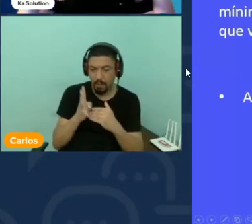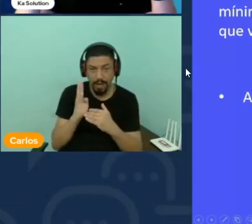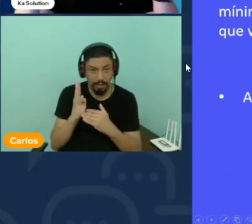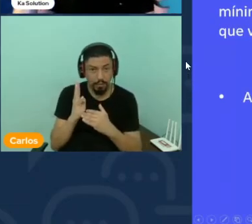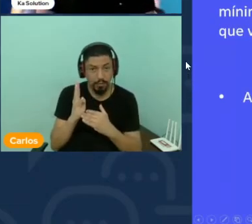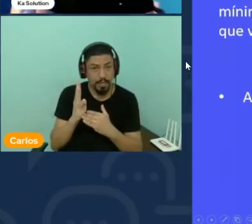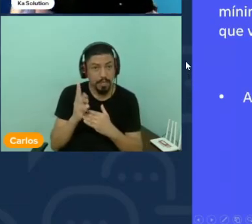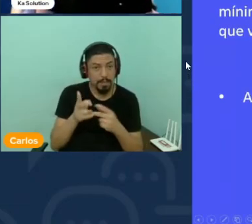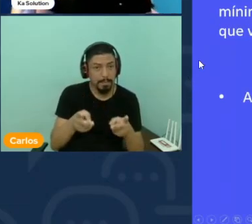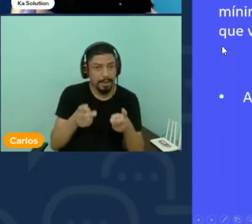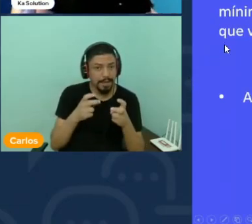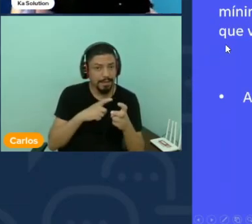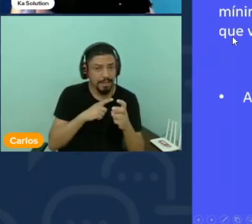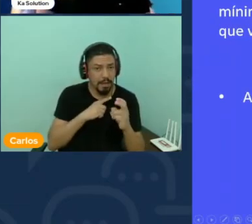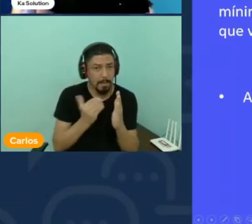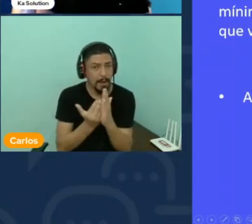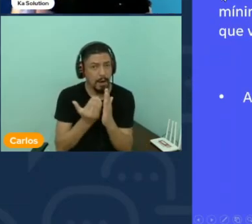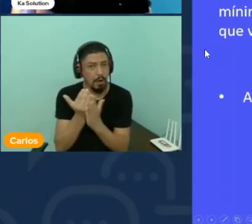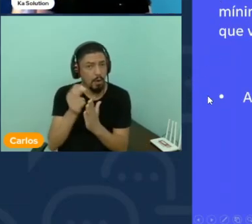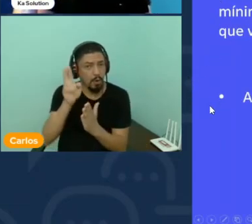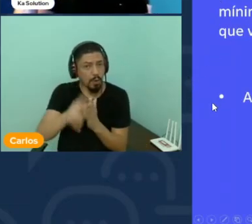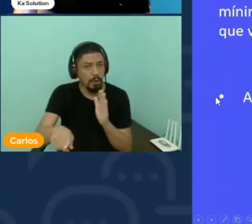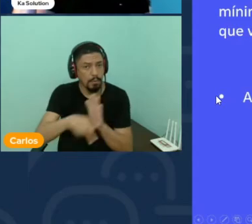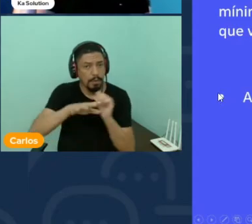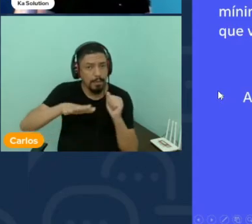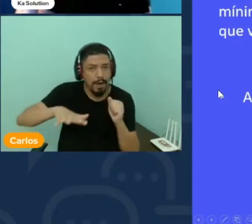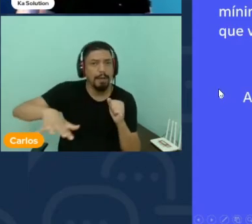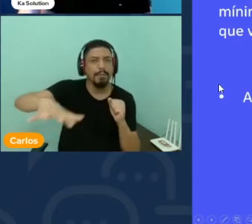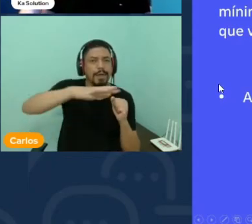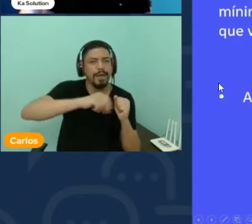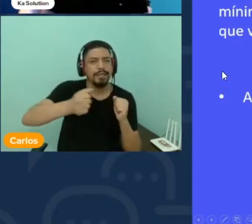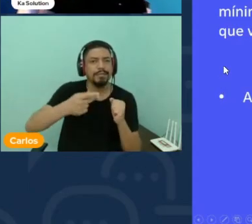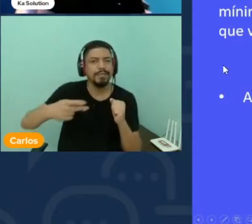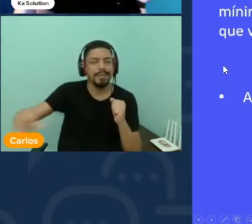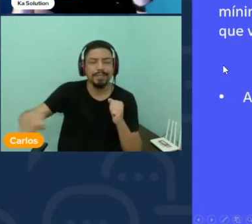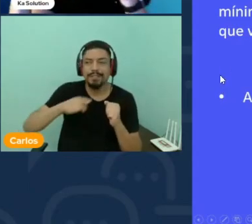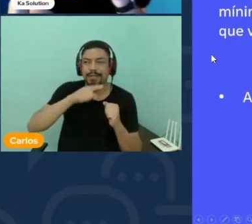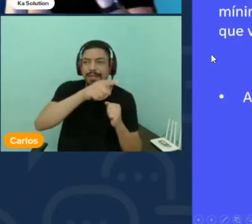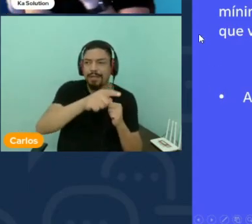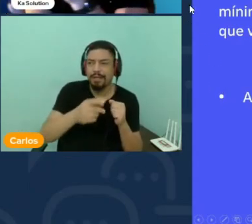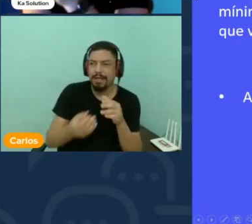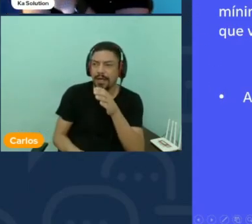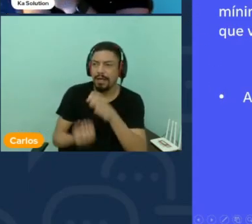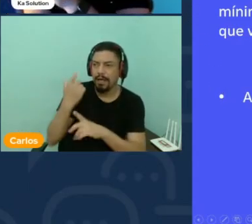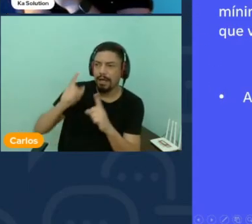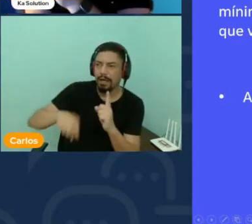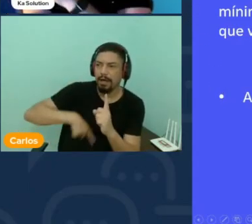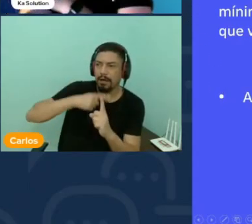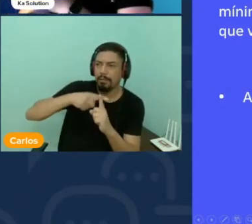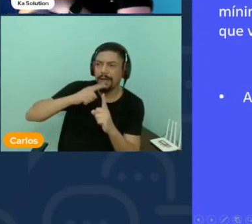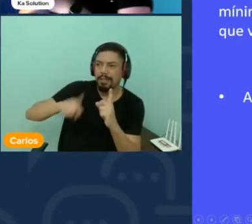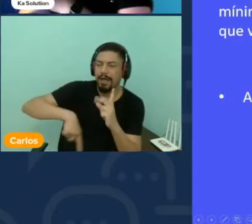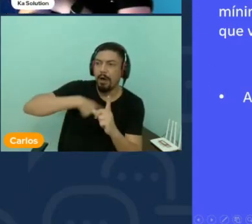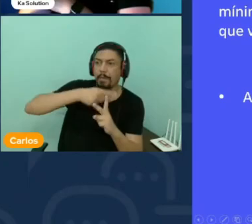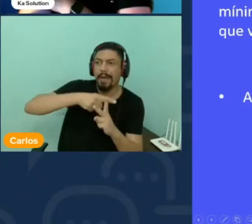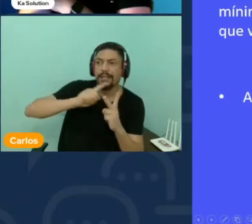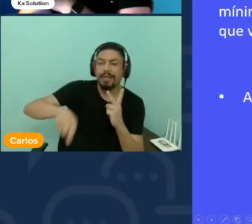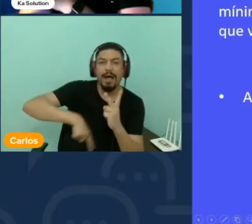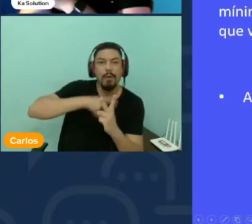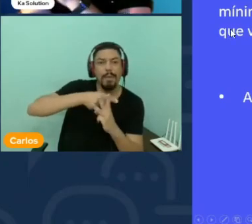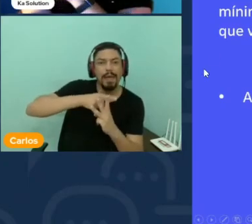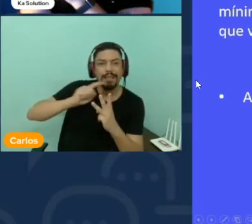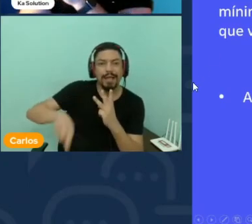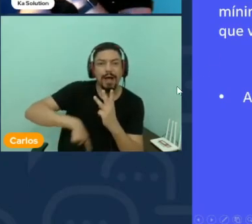uma alta utilização do meu servidor, da minha aplicação, ele vai crescendo o número de servidores até o limite de